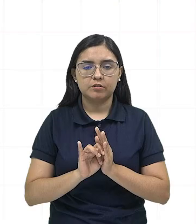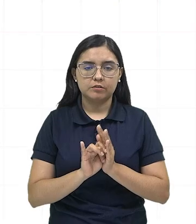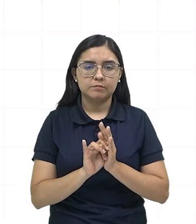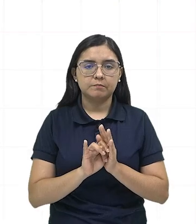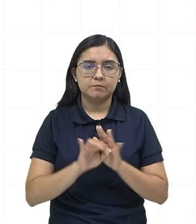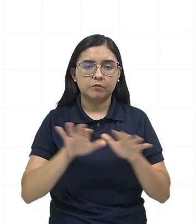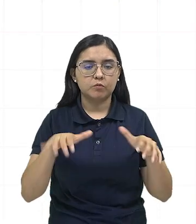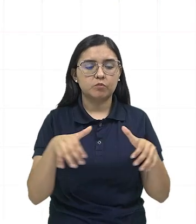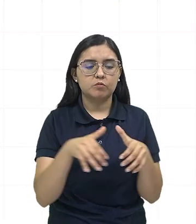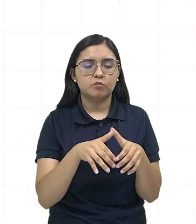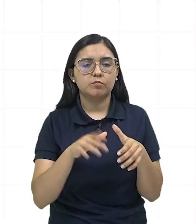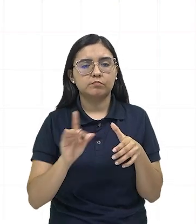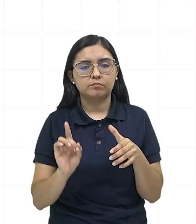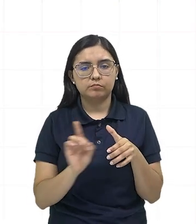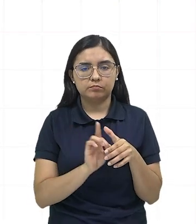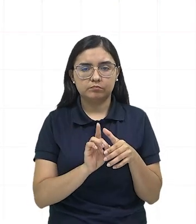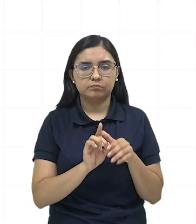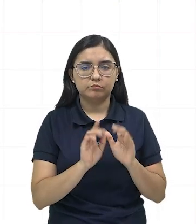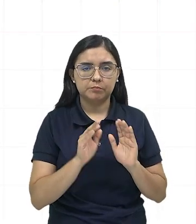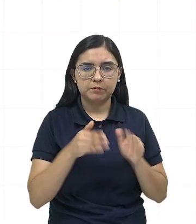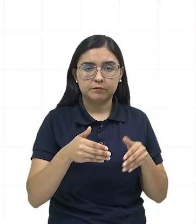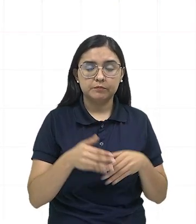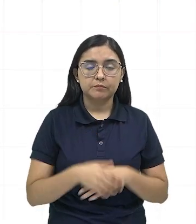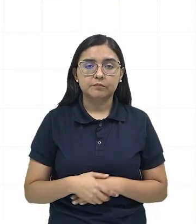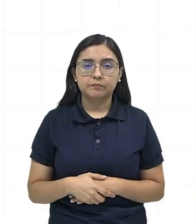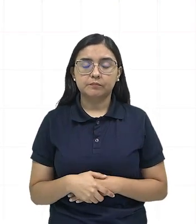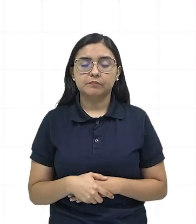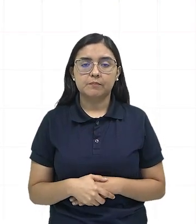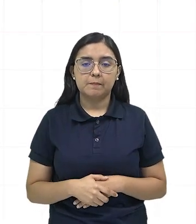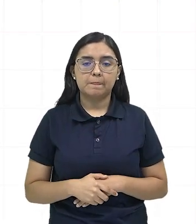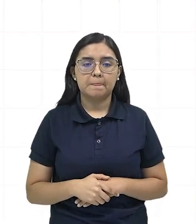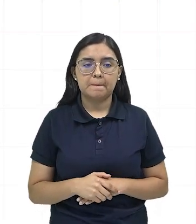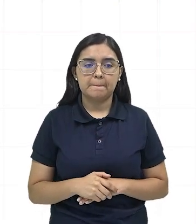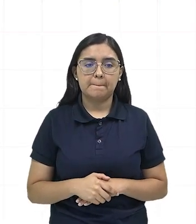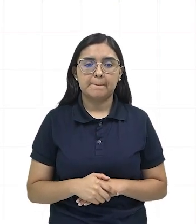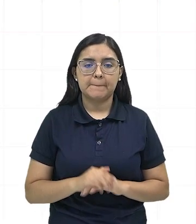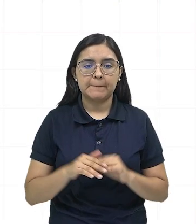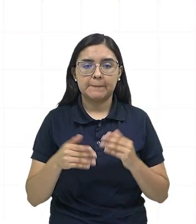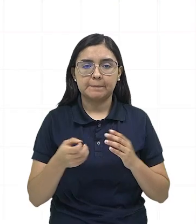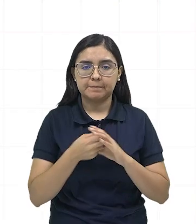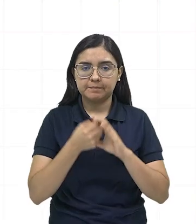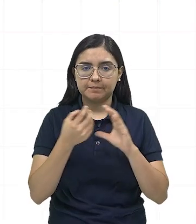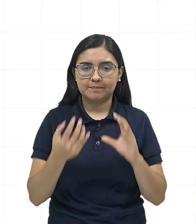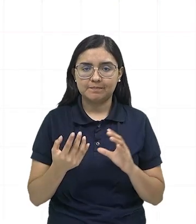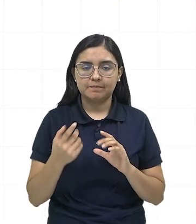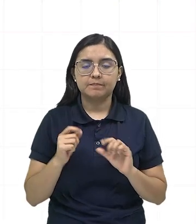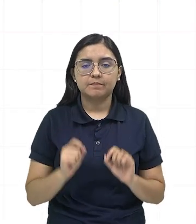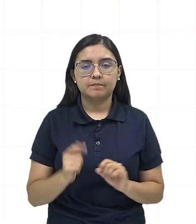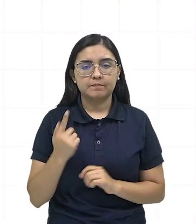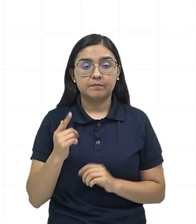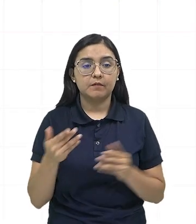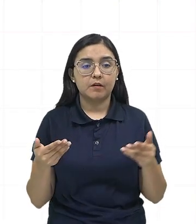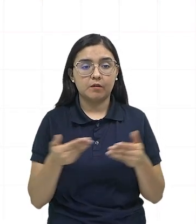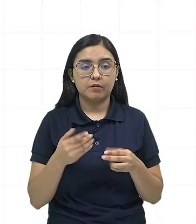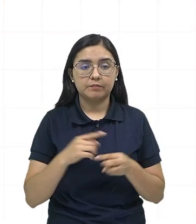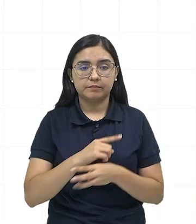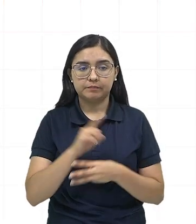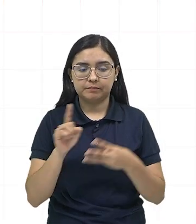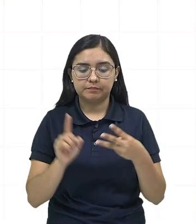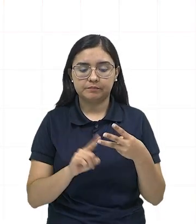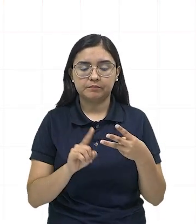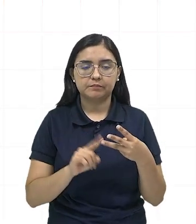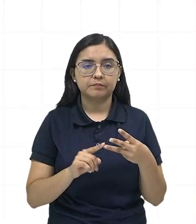alguma forma com um grupo específico. Falando desse aspecto geográfico, vamos falar agora sobre